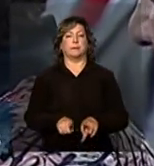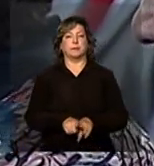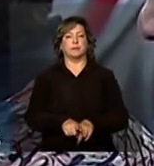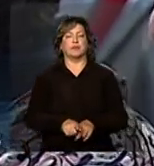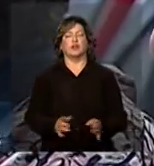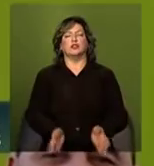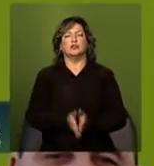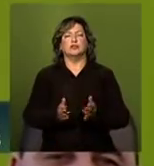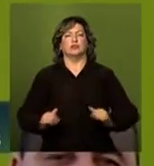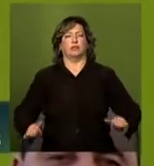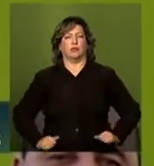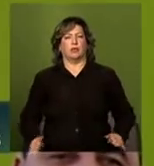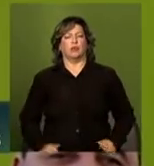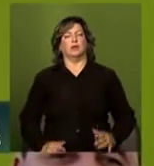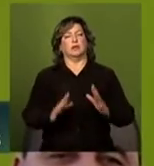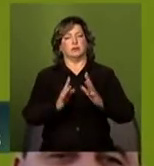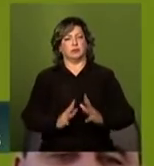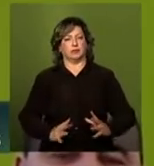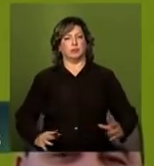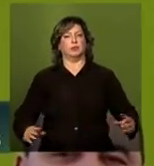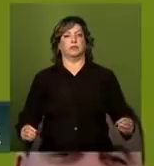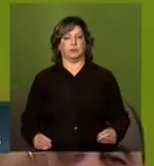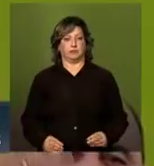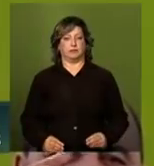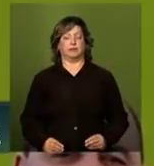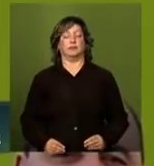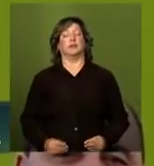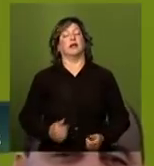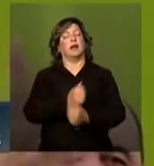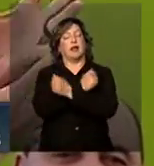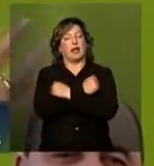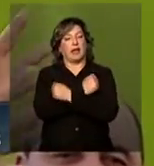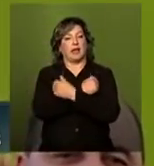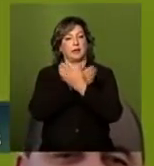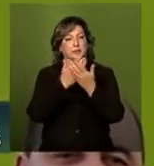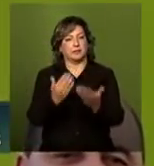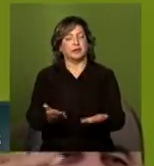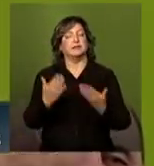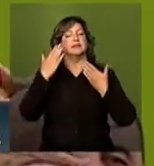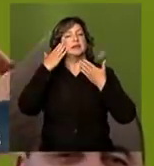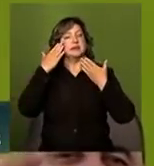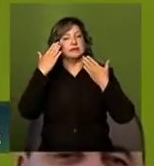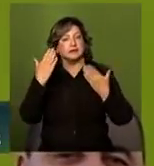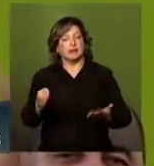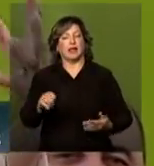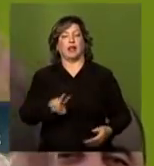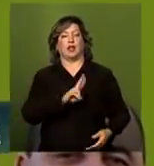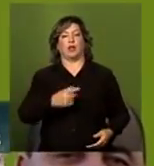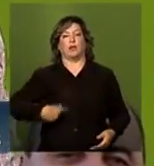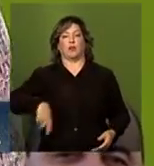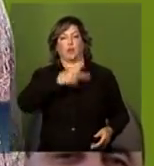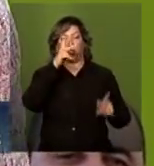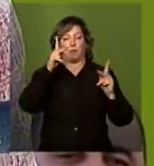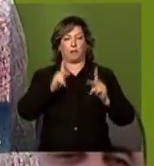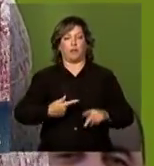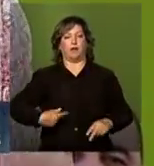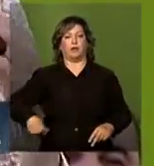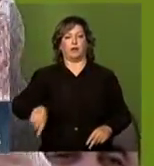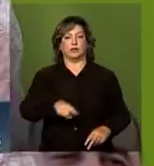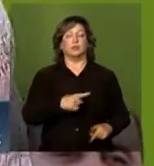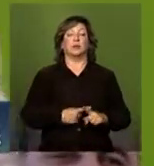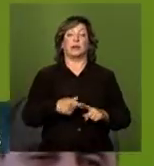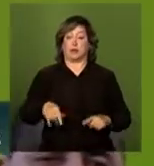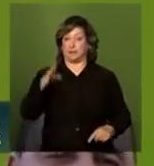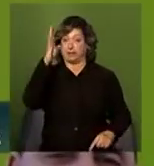da pobreza e da miséria porque passamos este país Então o meu abraço a minha gratidão em nome do nosso povo e do Nossa gente porque o